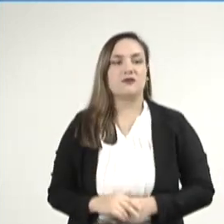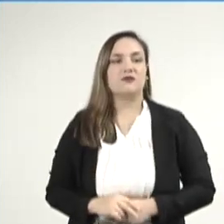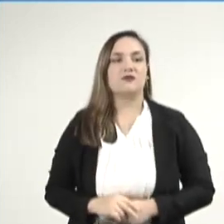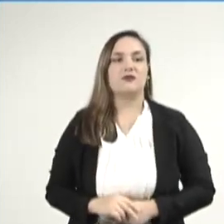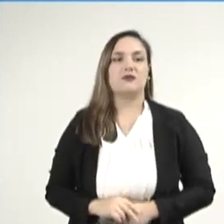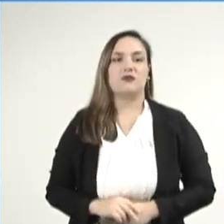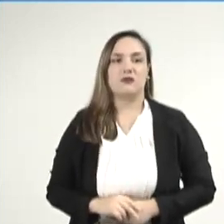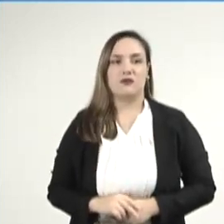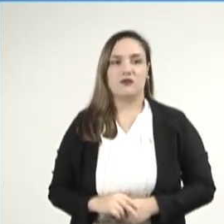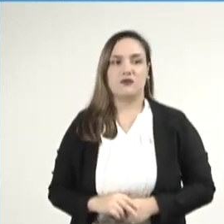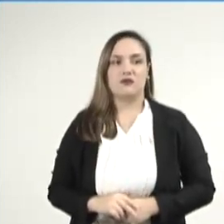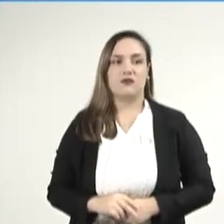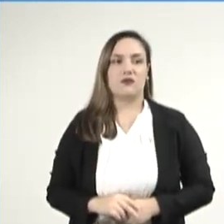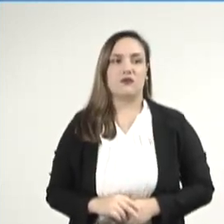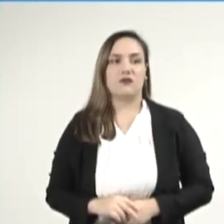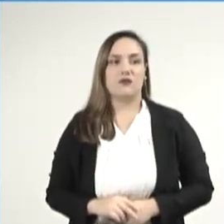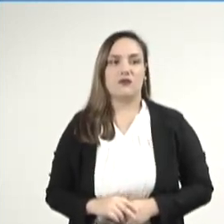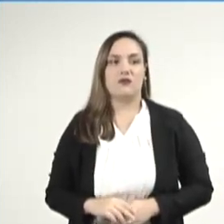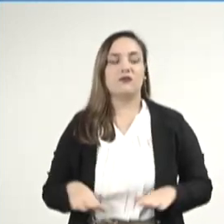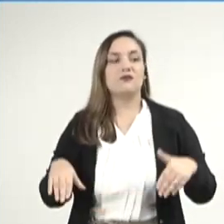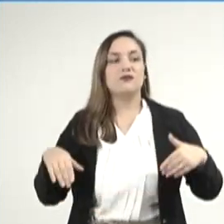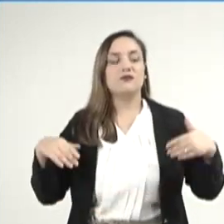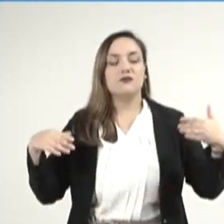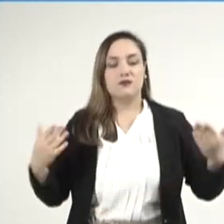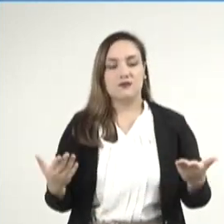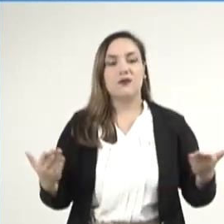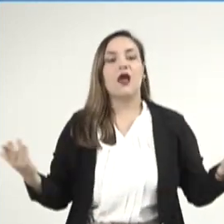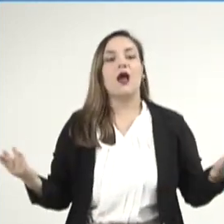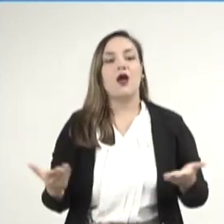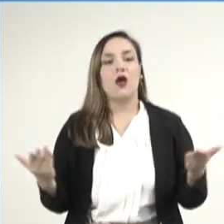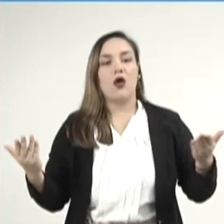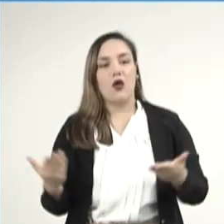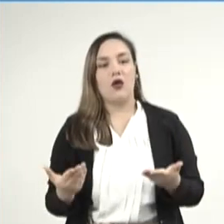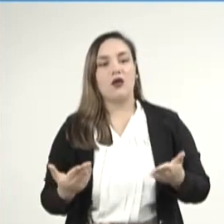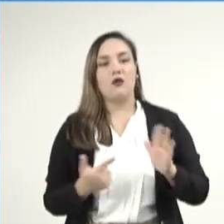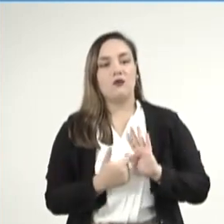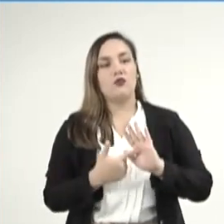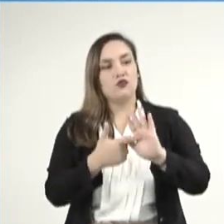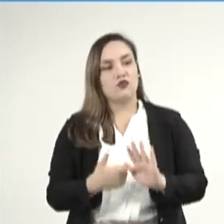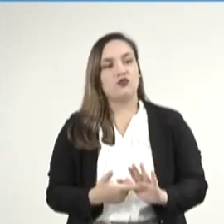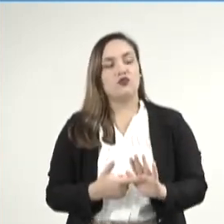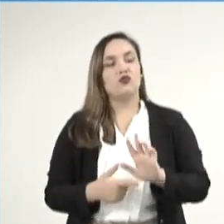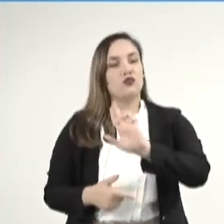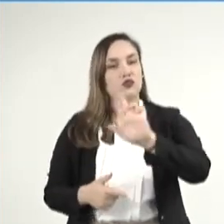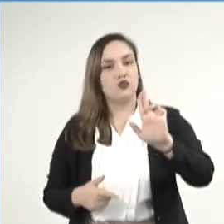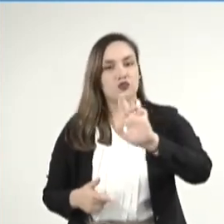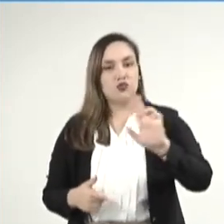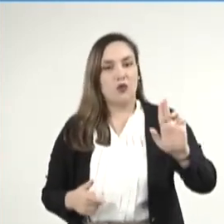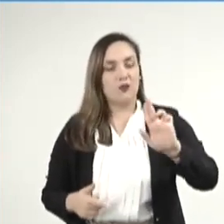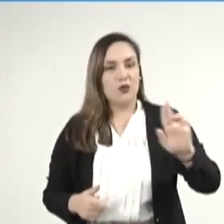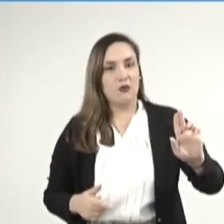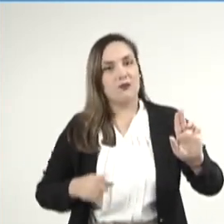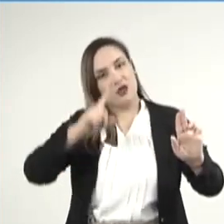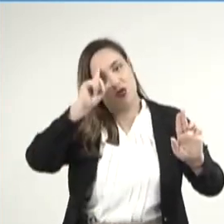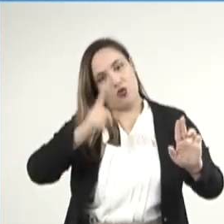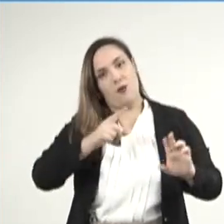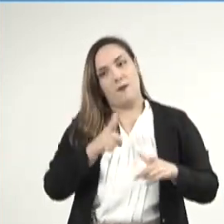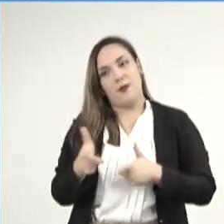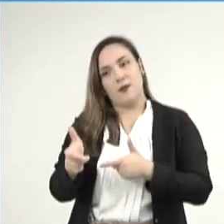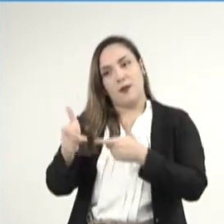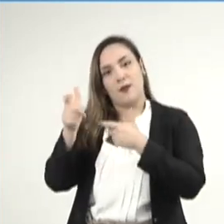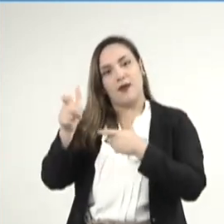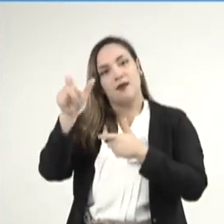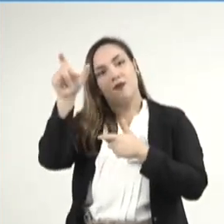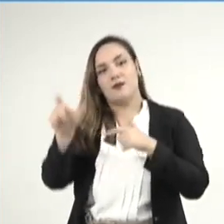mandantes. E com a revelação desses nomes dos mandantes,